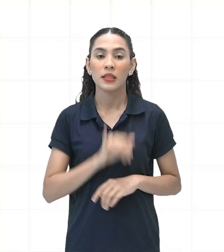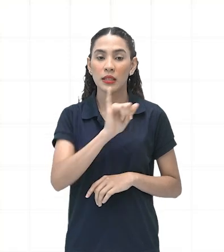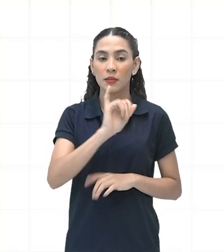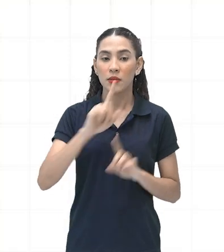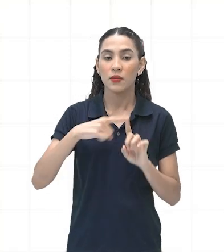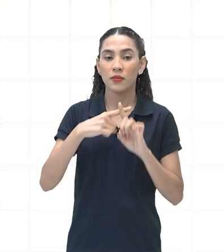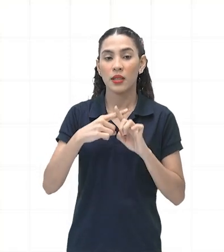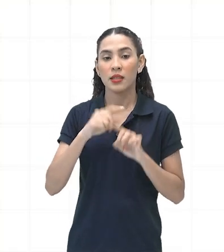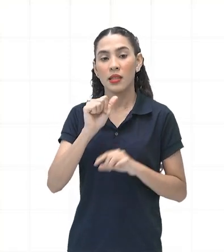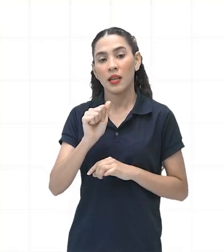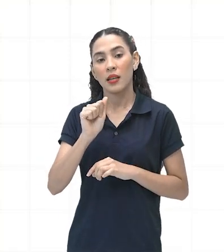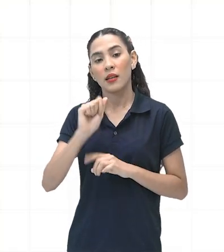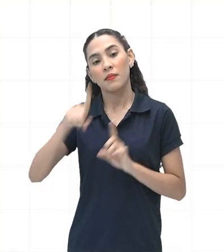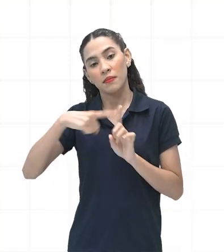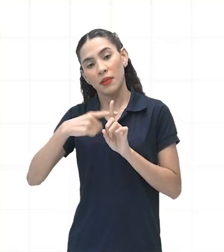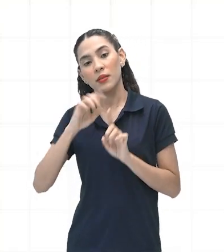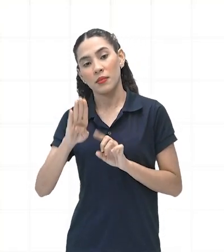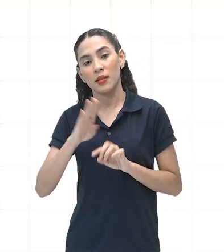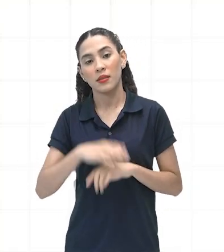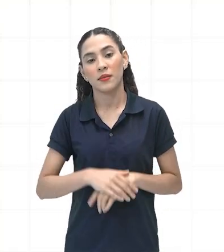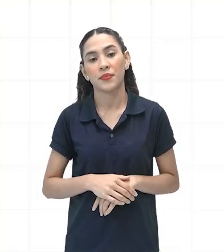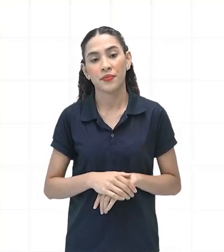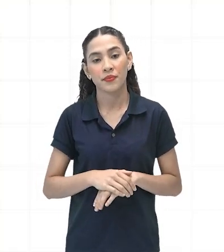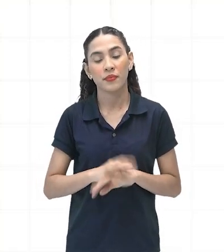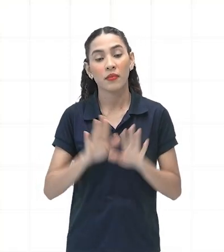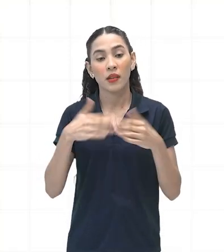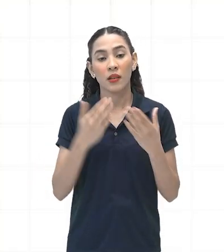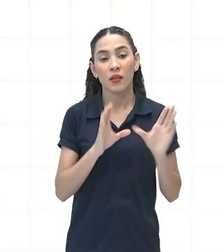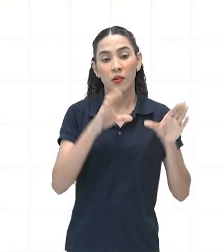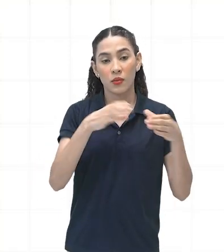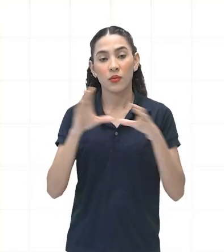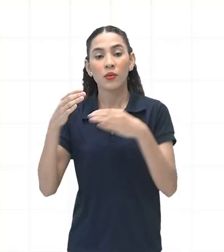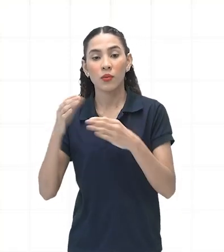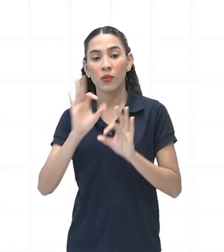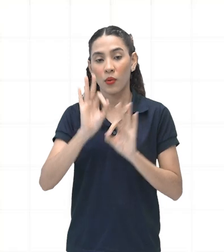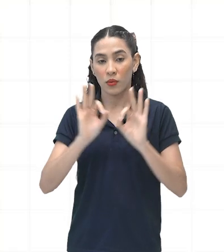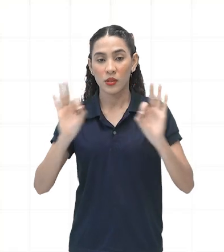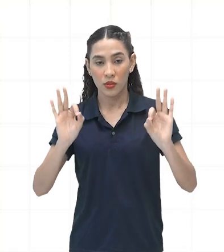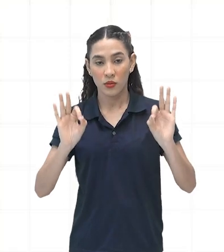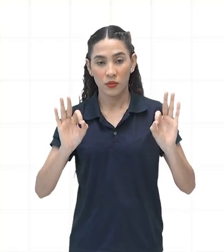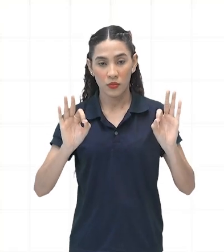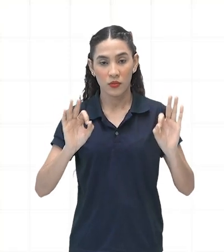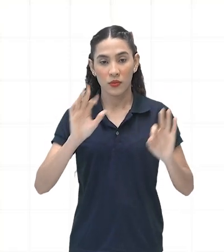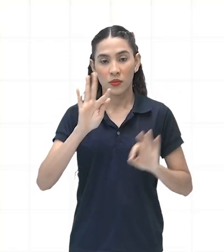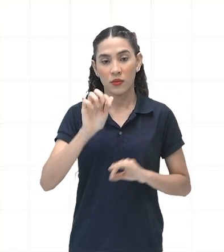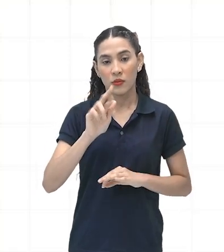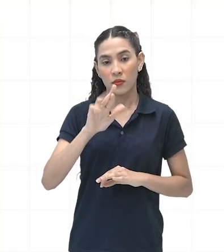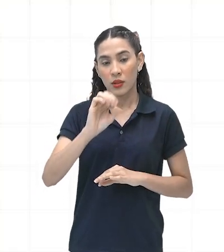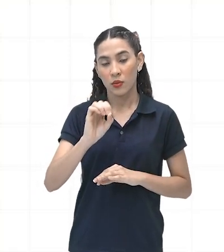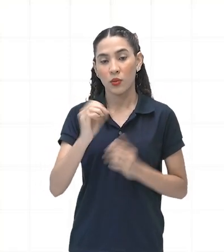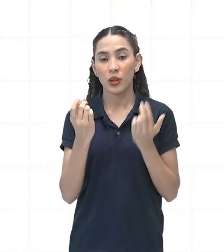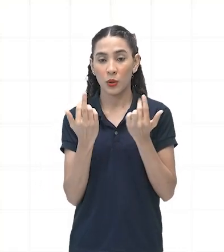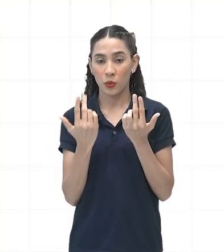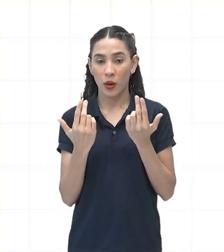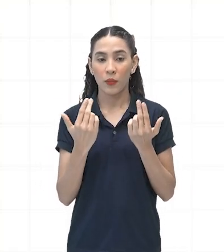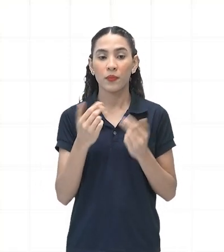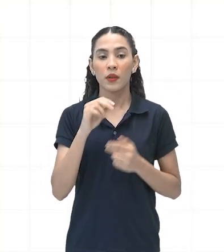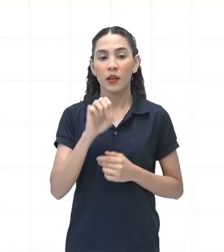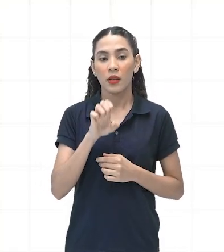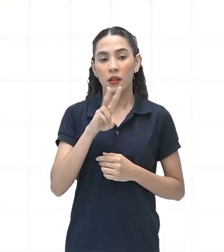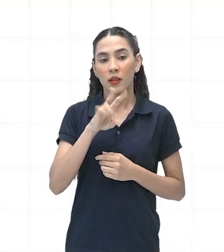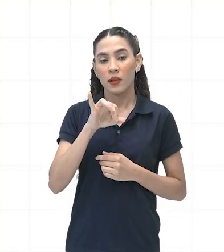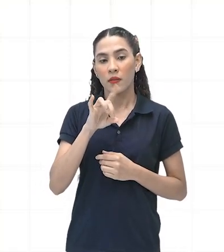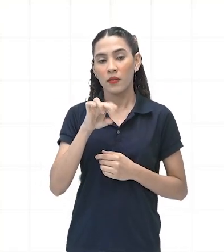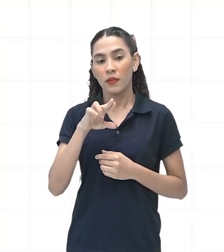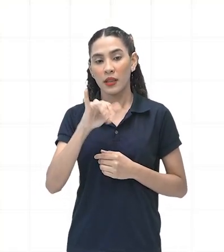y vezes a mais b. Em cada grupo, colocamos os fatores comuns em evidência, certo? Então, quem